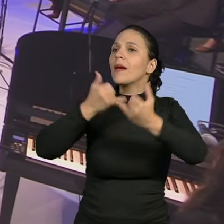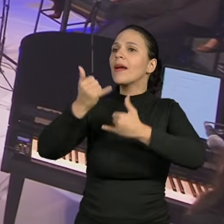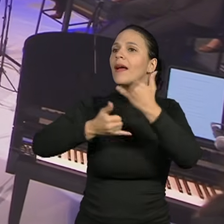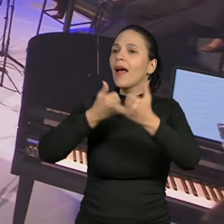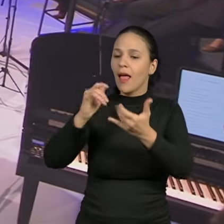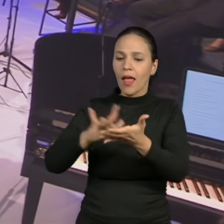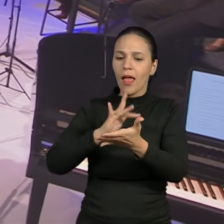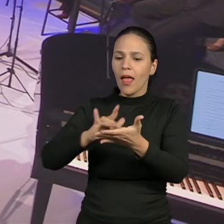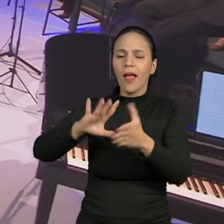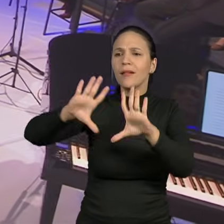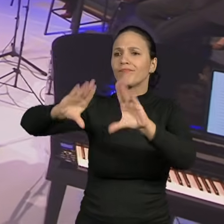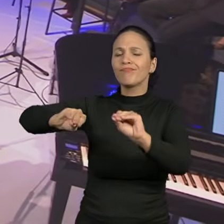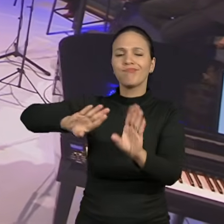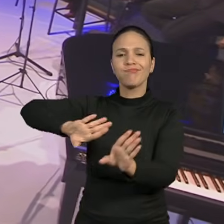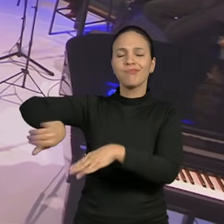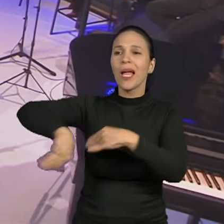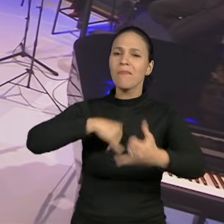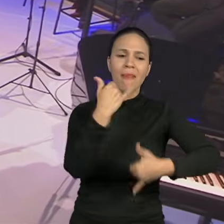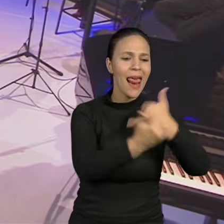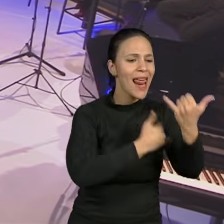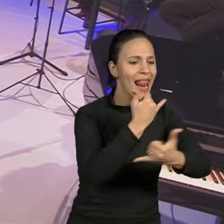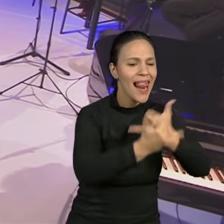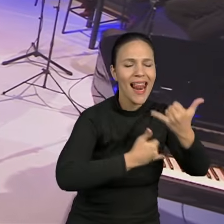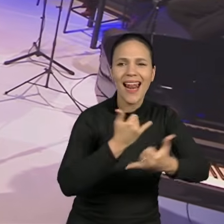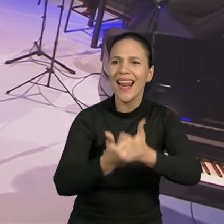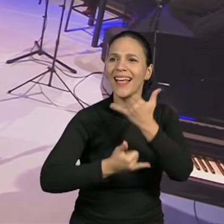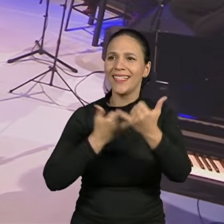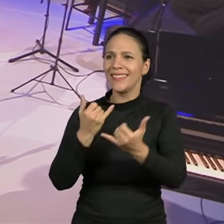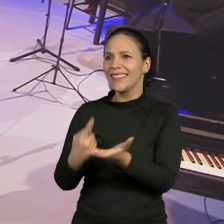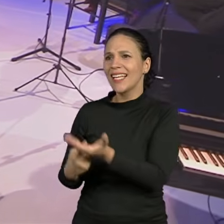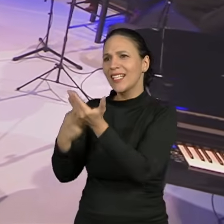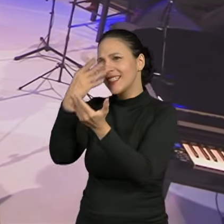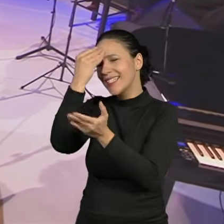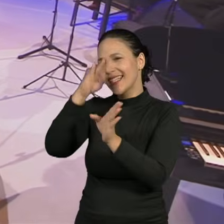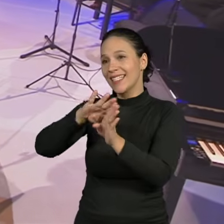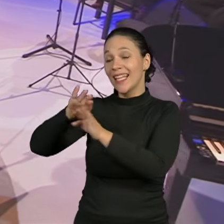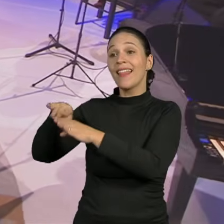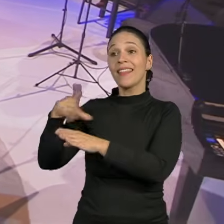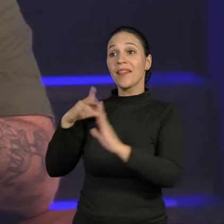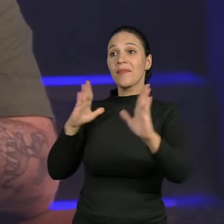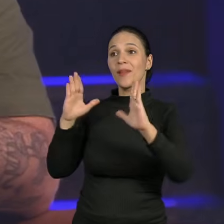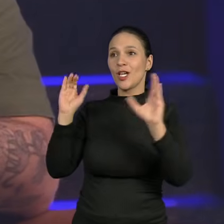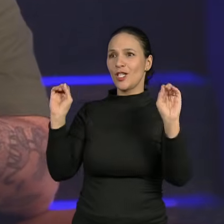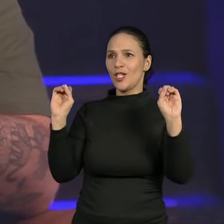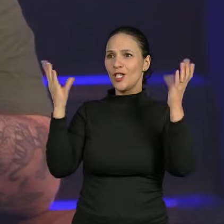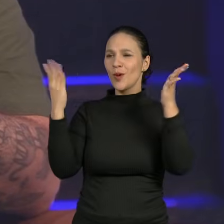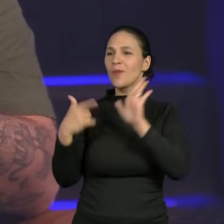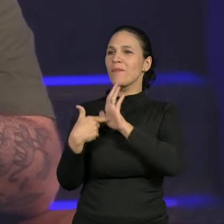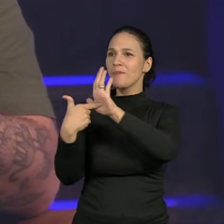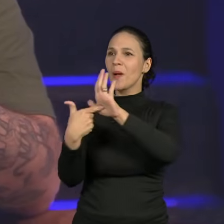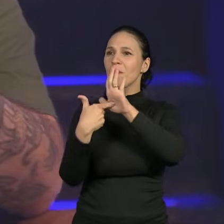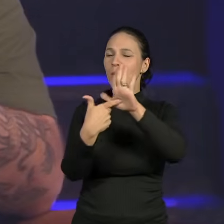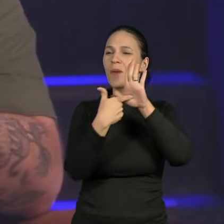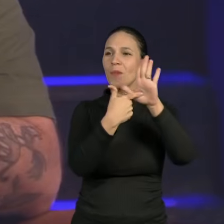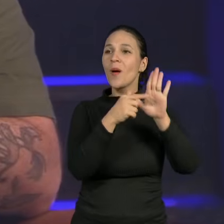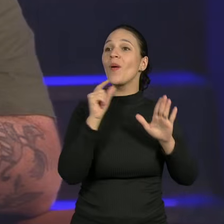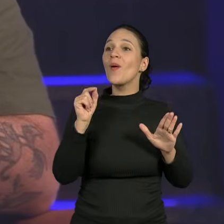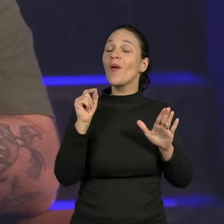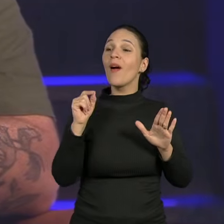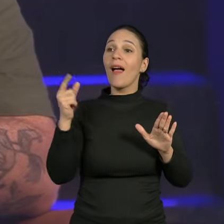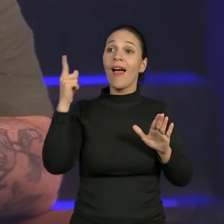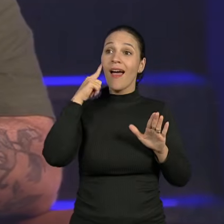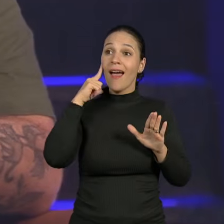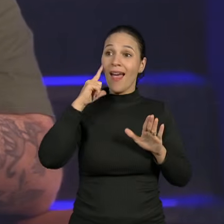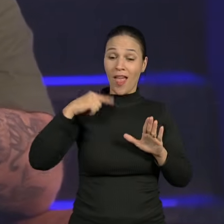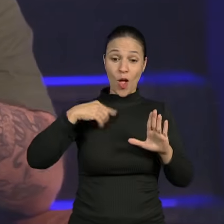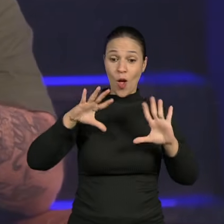das telas, né? Brincar fora do meio tecnológico. Tem uma temporada inteira de shows que a gente fez, chamada Dentro do Mundo Lá